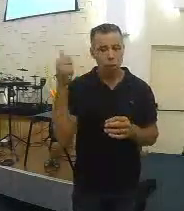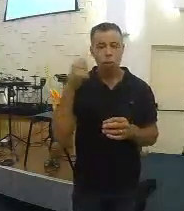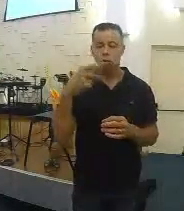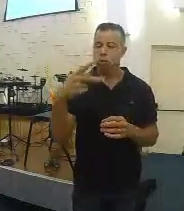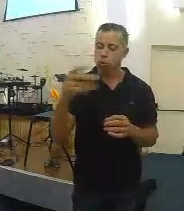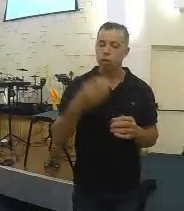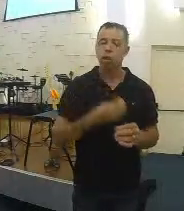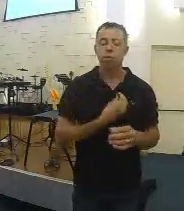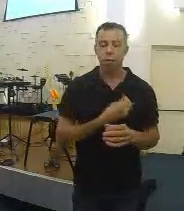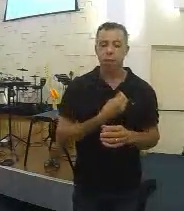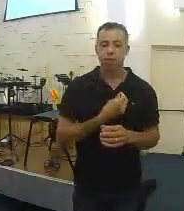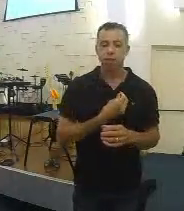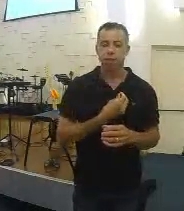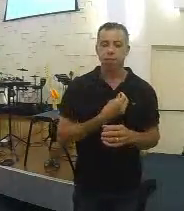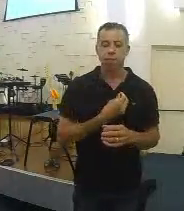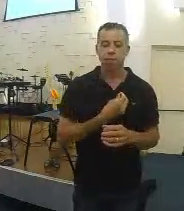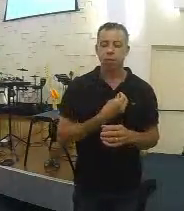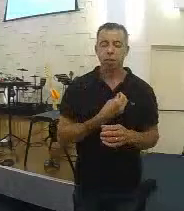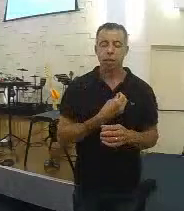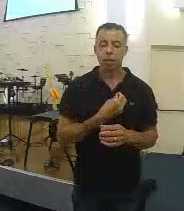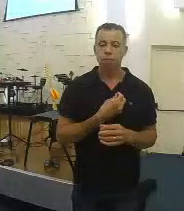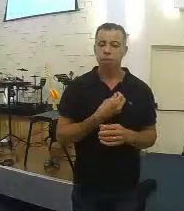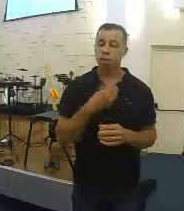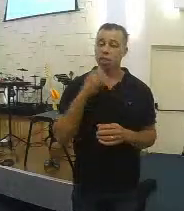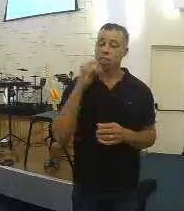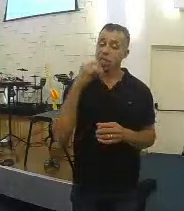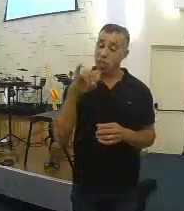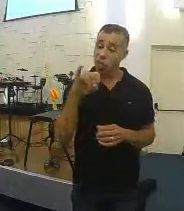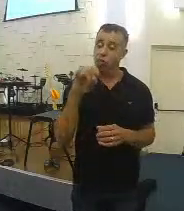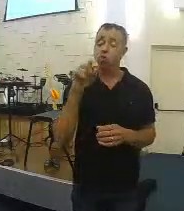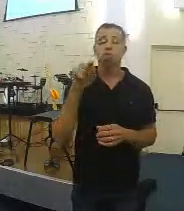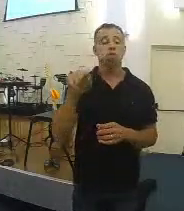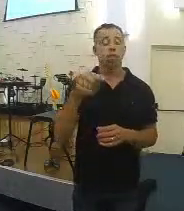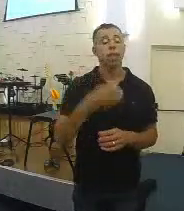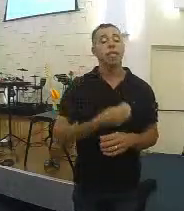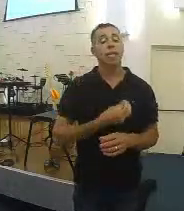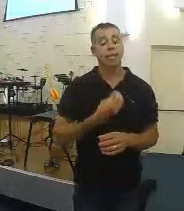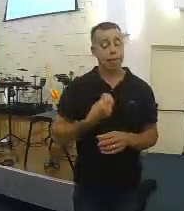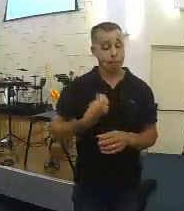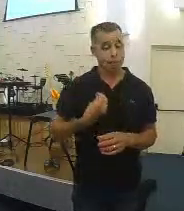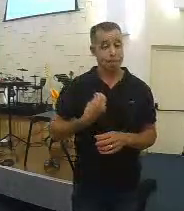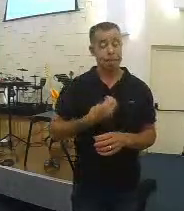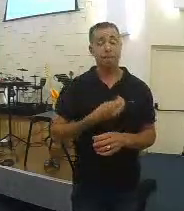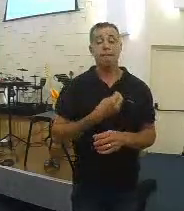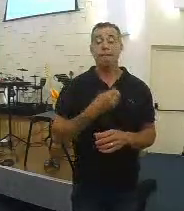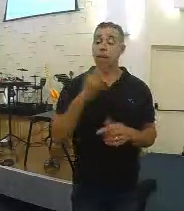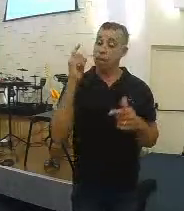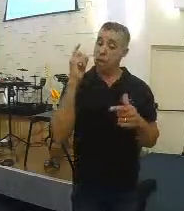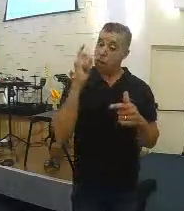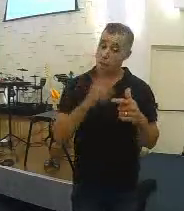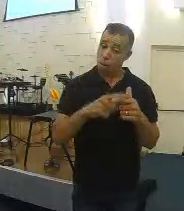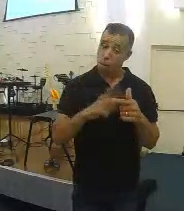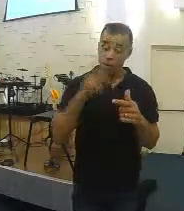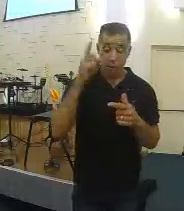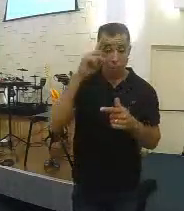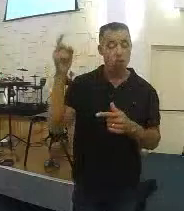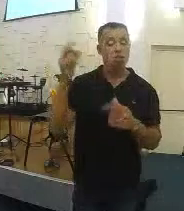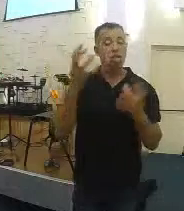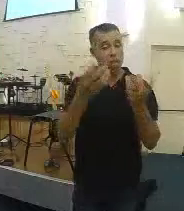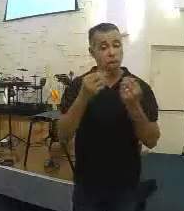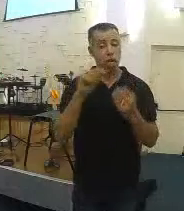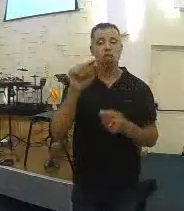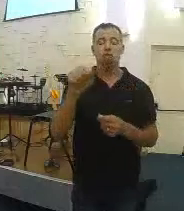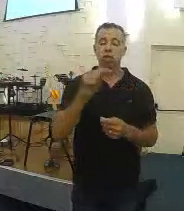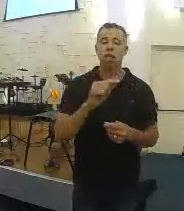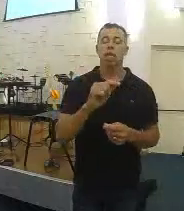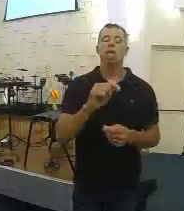permitiu. Ou seja, se você está vivo, é porque Deus quer que você ainda esteja vivo nesse momento. A